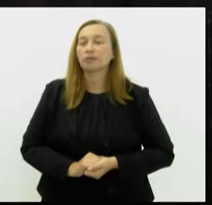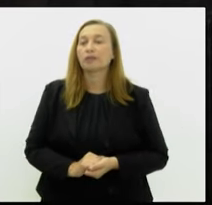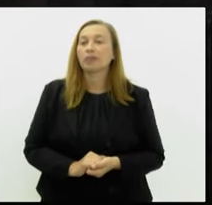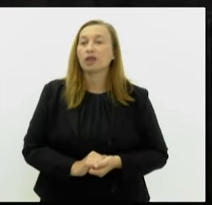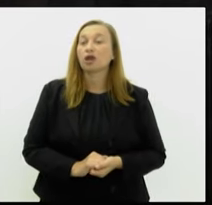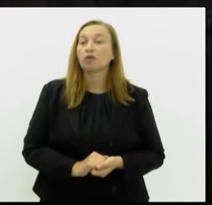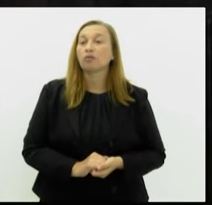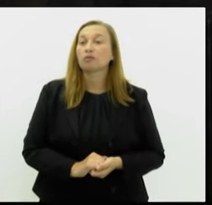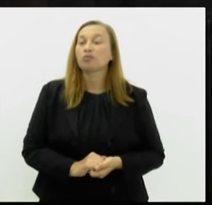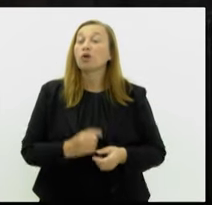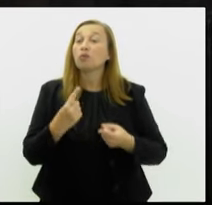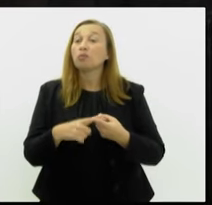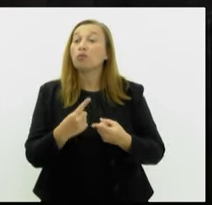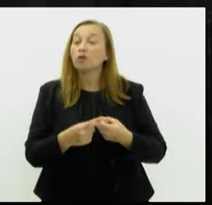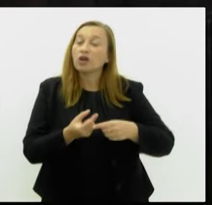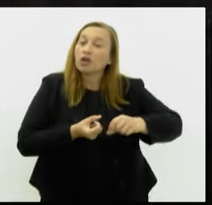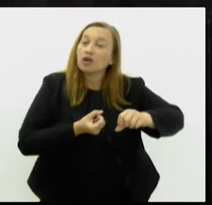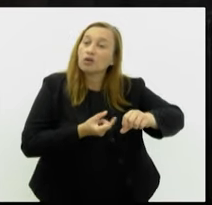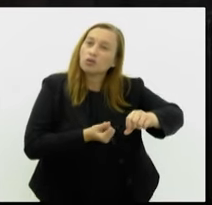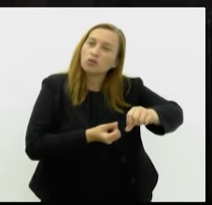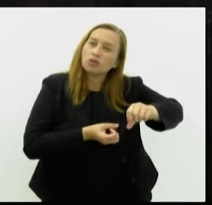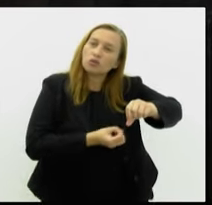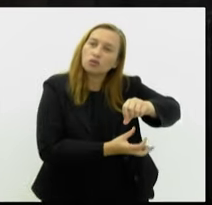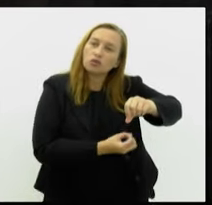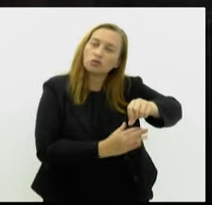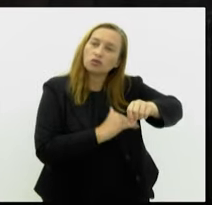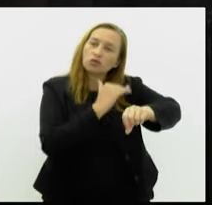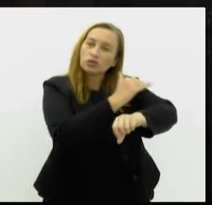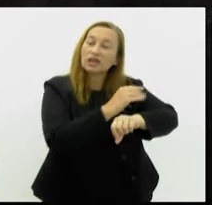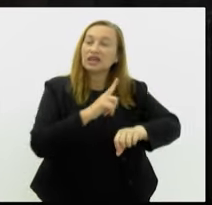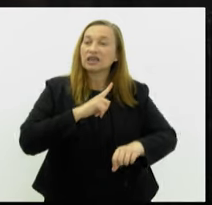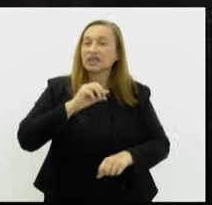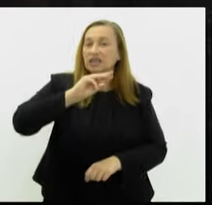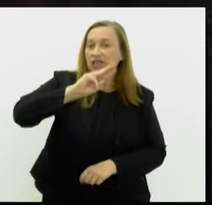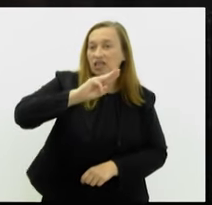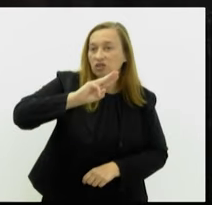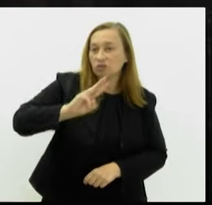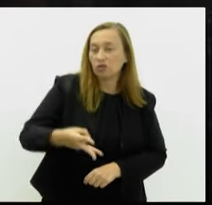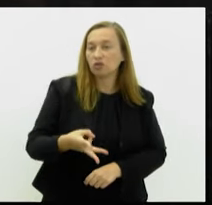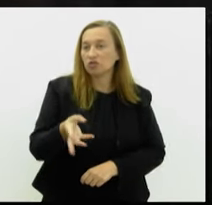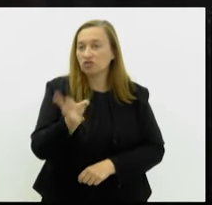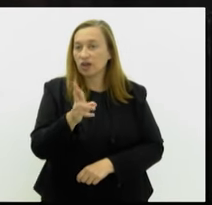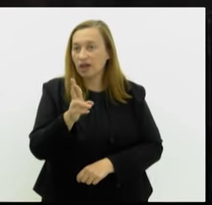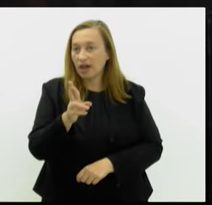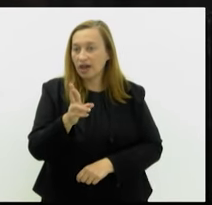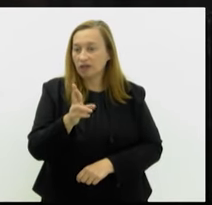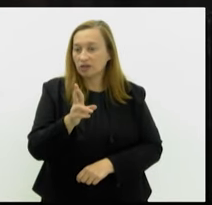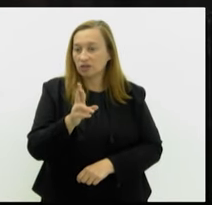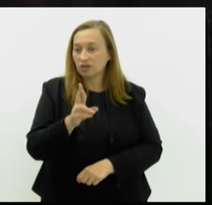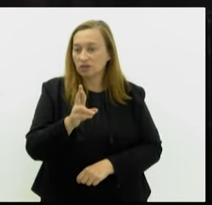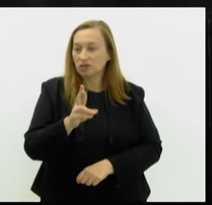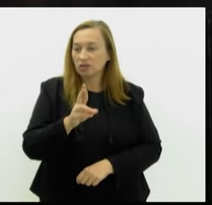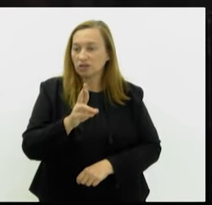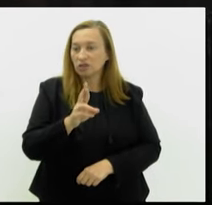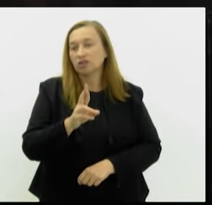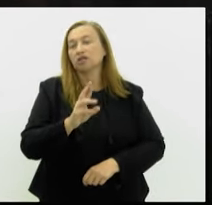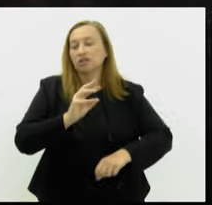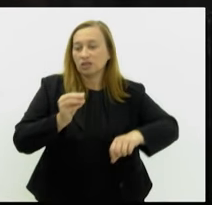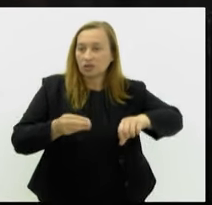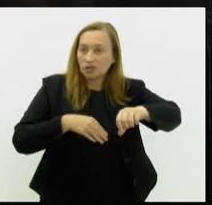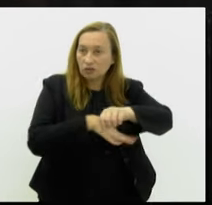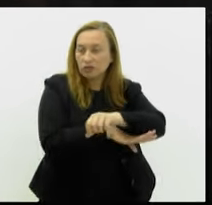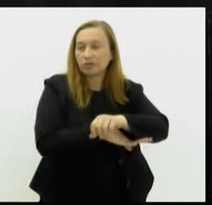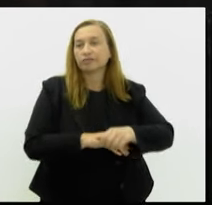Fundo Soberano, que tem 3 bilhões de reais em caixa, é ter recurso